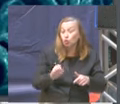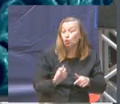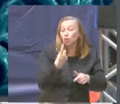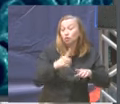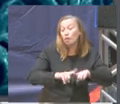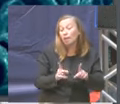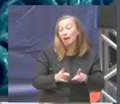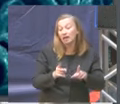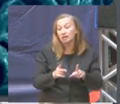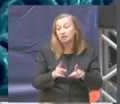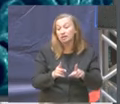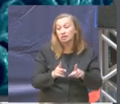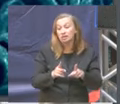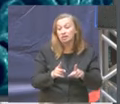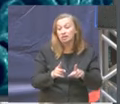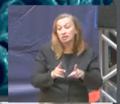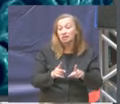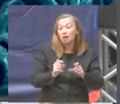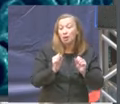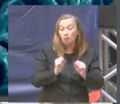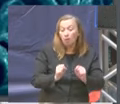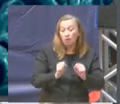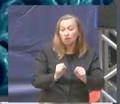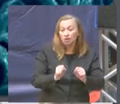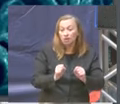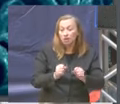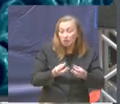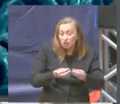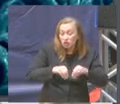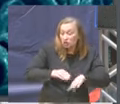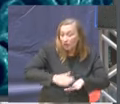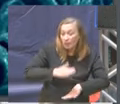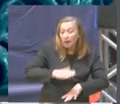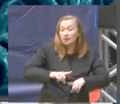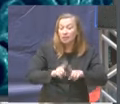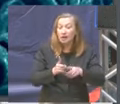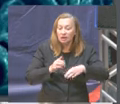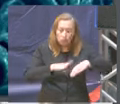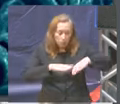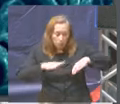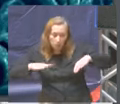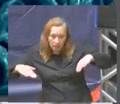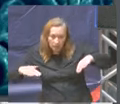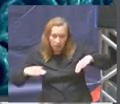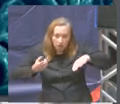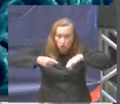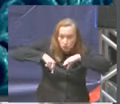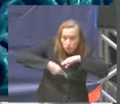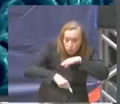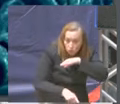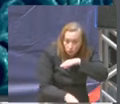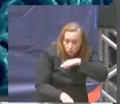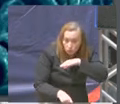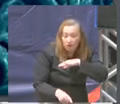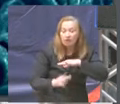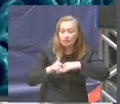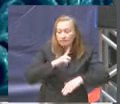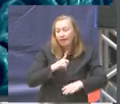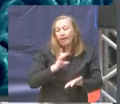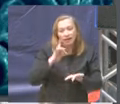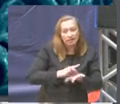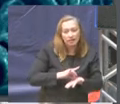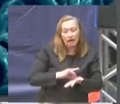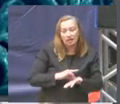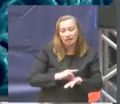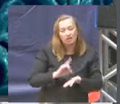densidade menor que um, que faz com que ele seja flutuante e seja visível. Mas o fundo da Baía de Guanabara e o fundo do próprio Pacífico, você tem realidade que não é